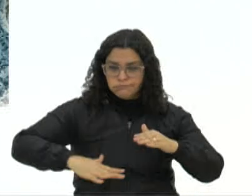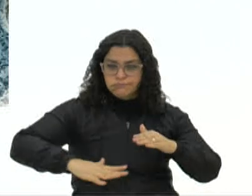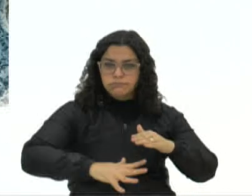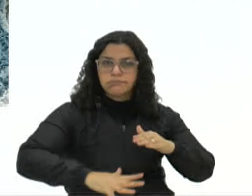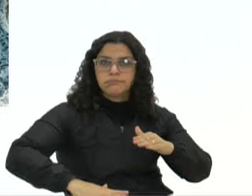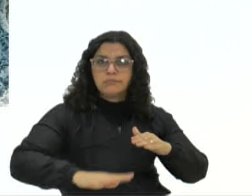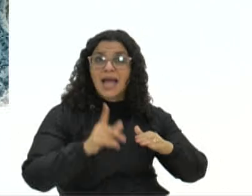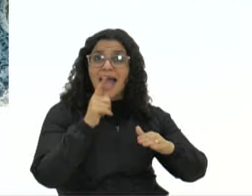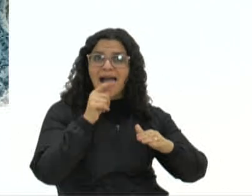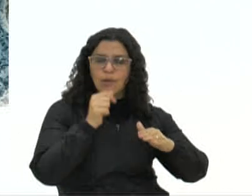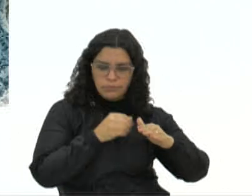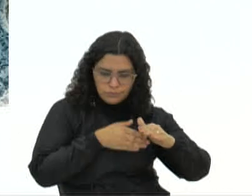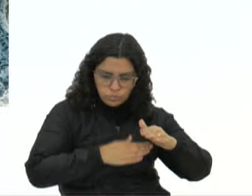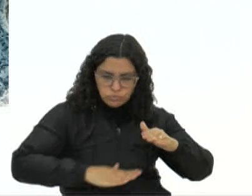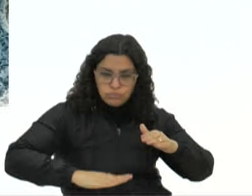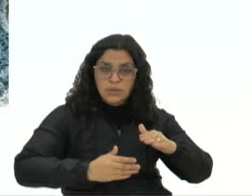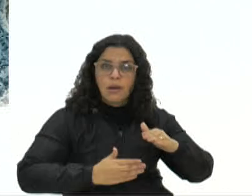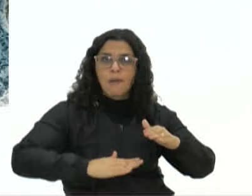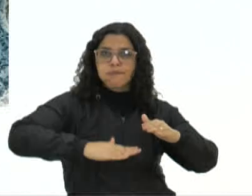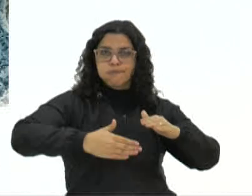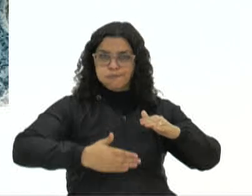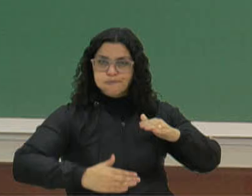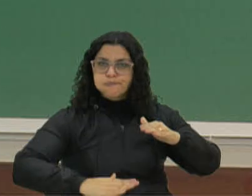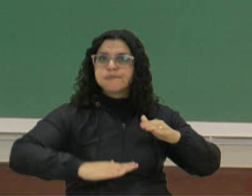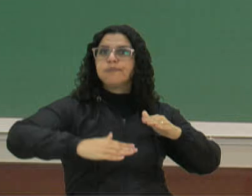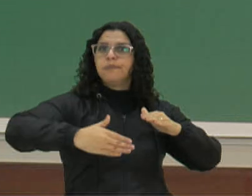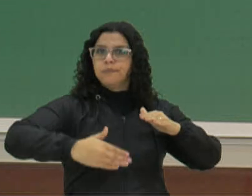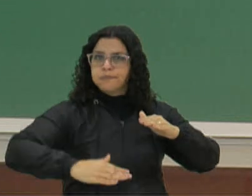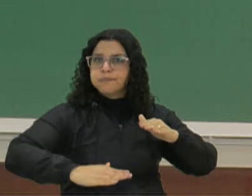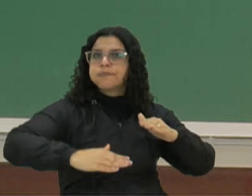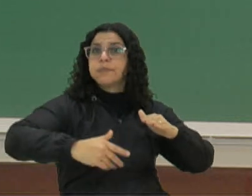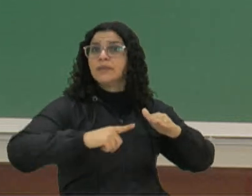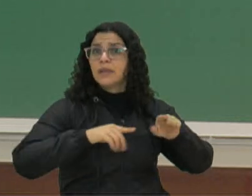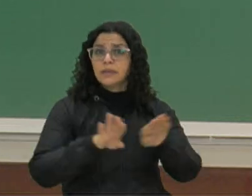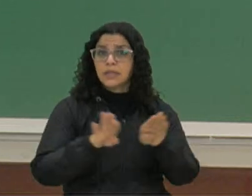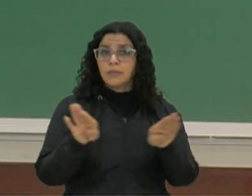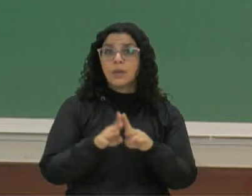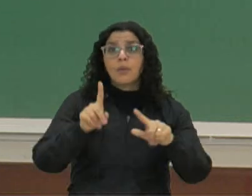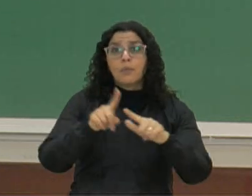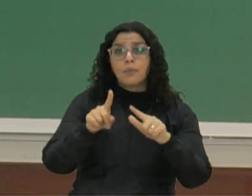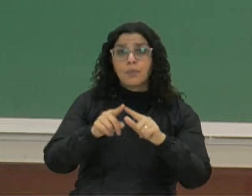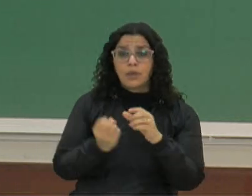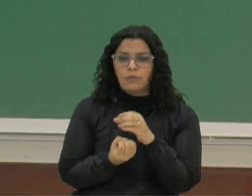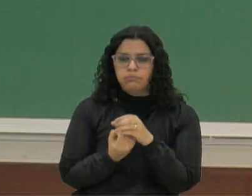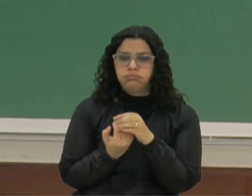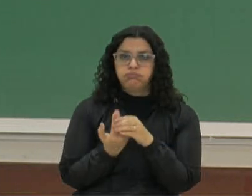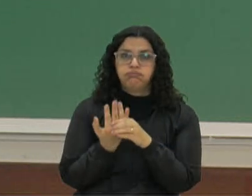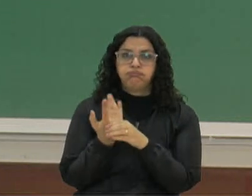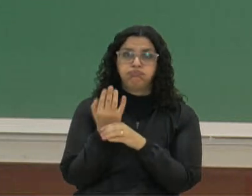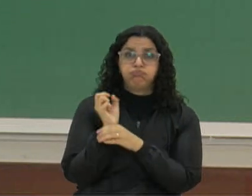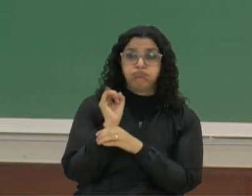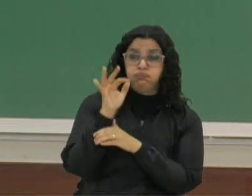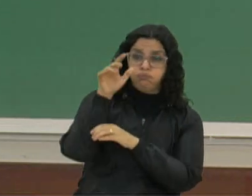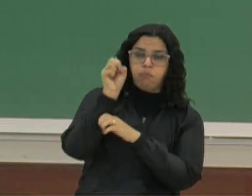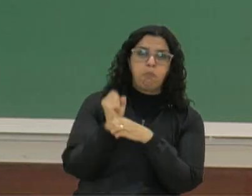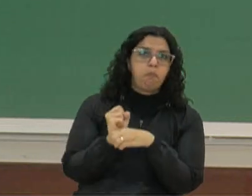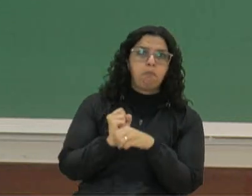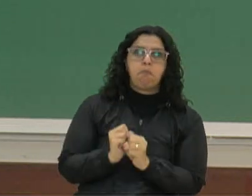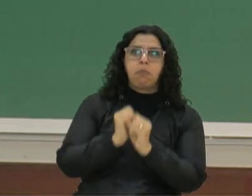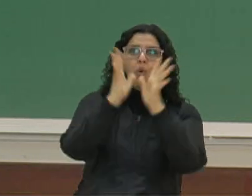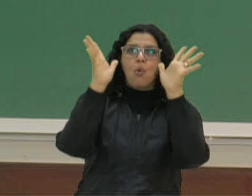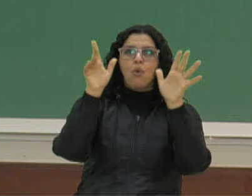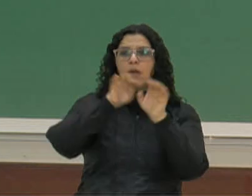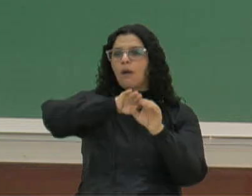convecção, a formação de relevo nos fundos oceânicos, o derramamento do magma aqui, ó, formou cadeias montanhosas que estão nos